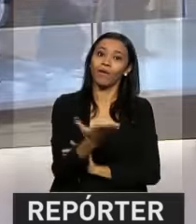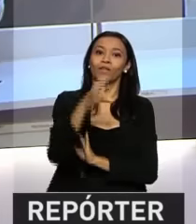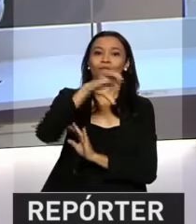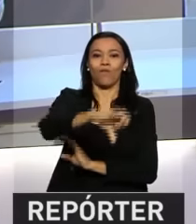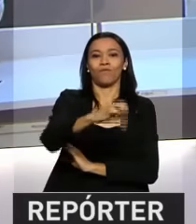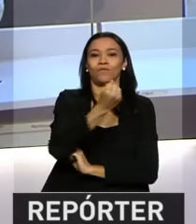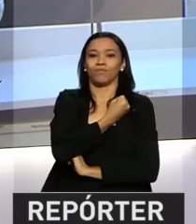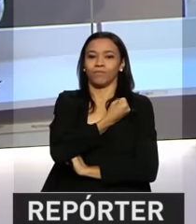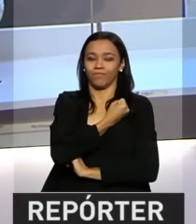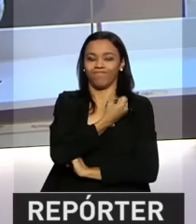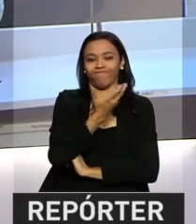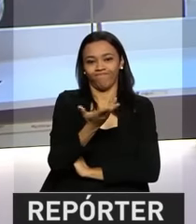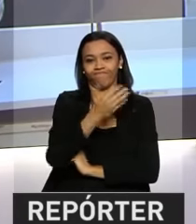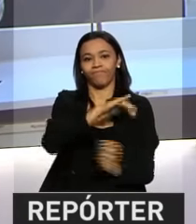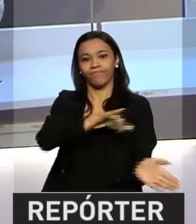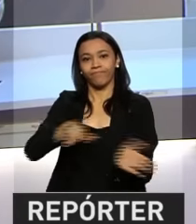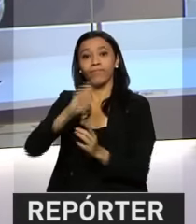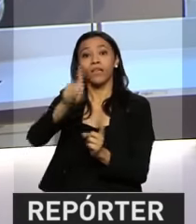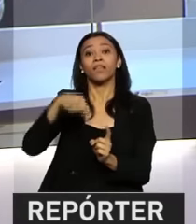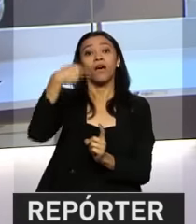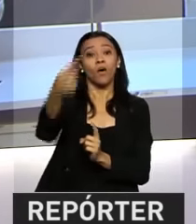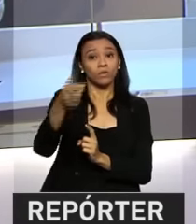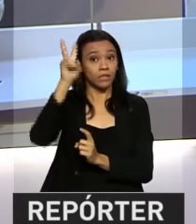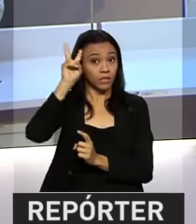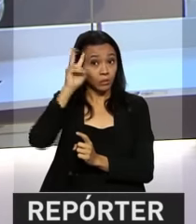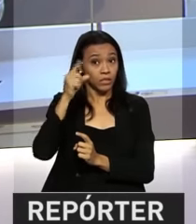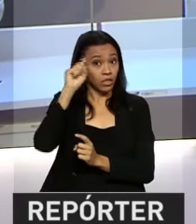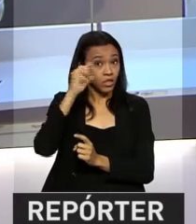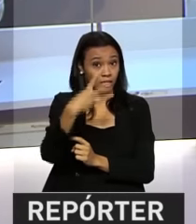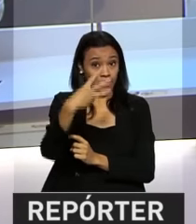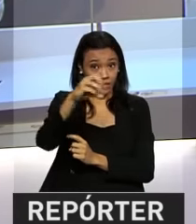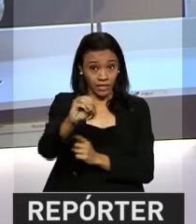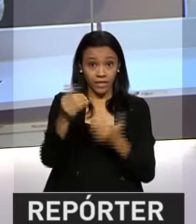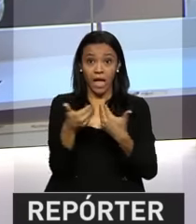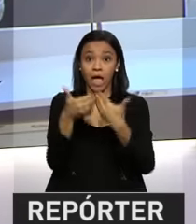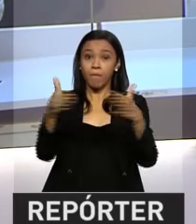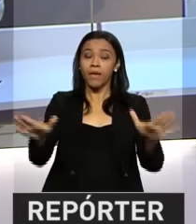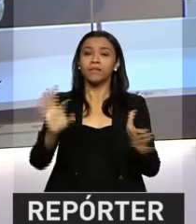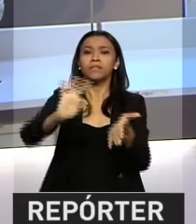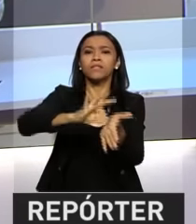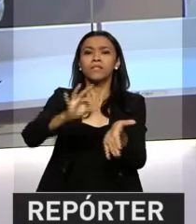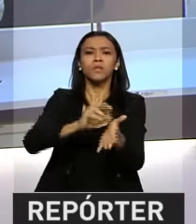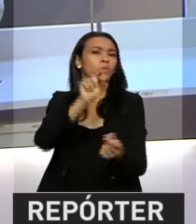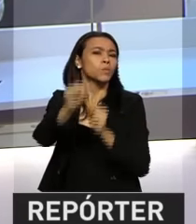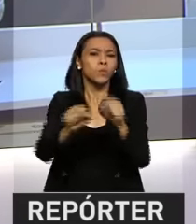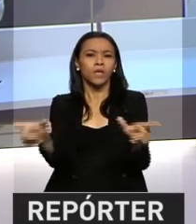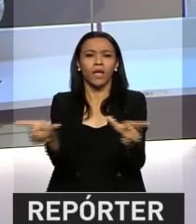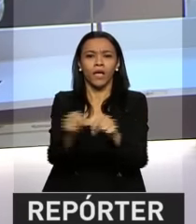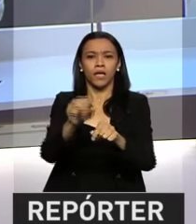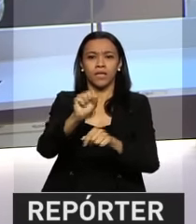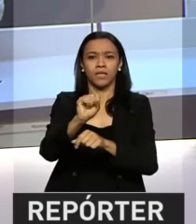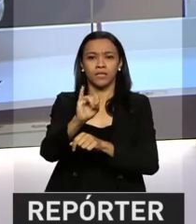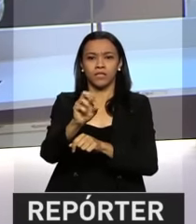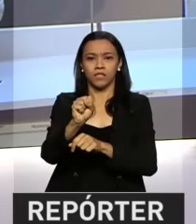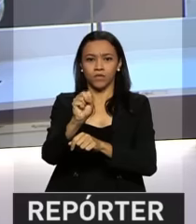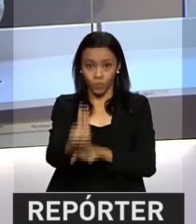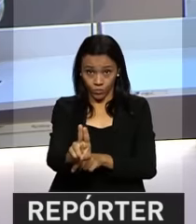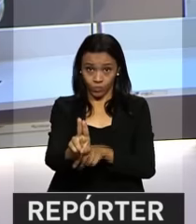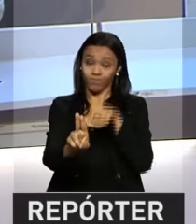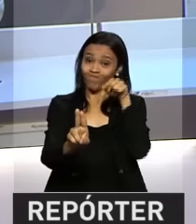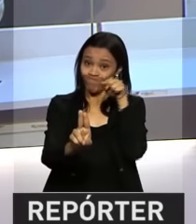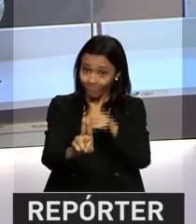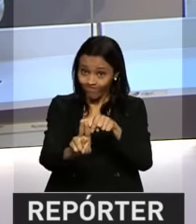efetuadas e a partir da próxima segunda-feira dia 30 estarão abertas as inscrições para o czu o sistema de seleção